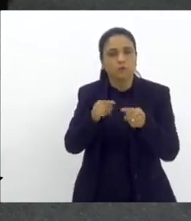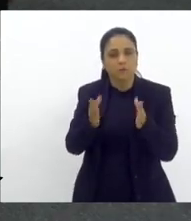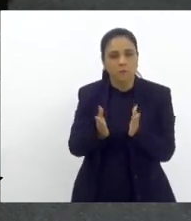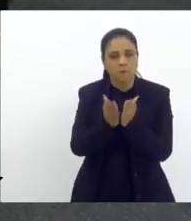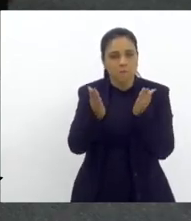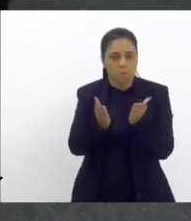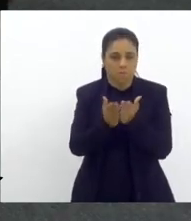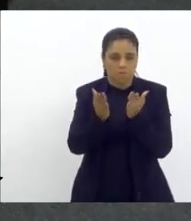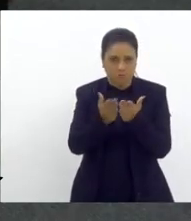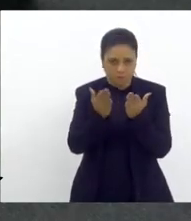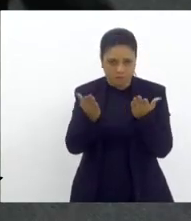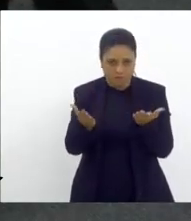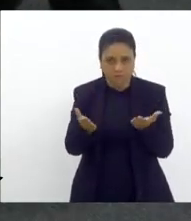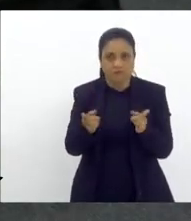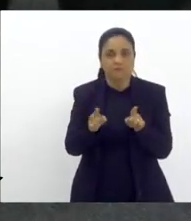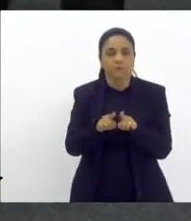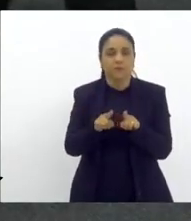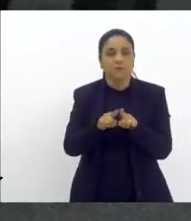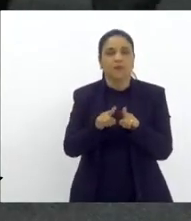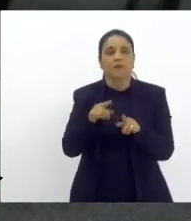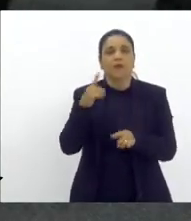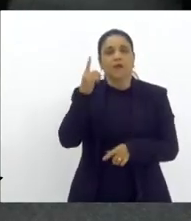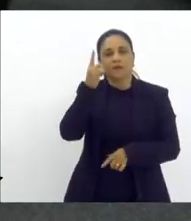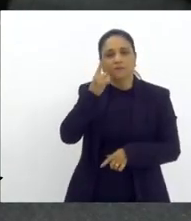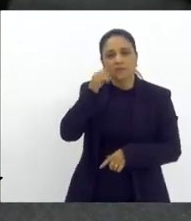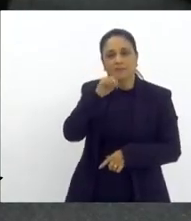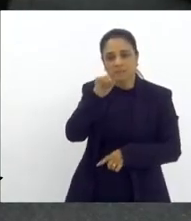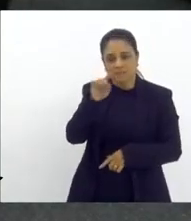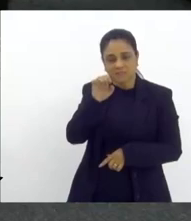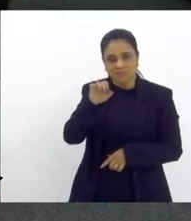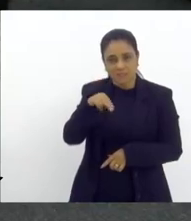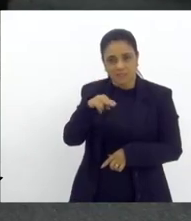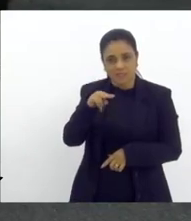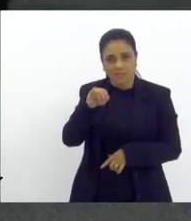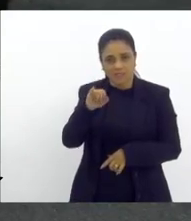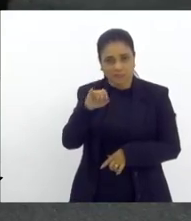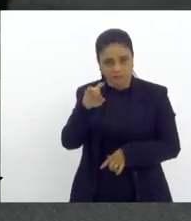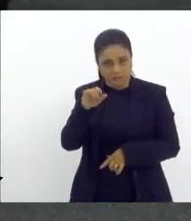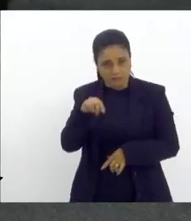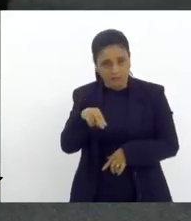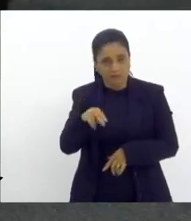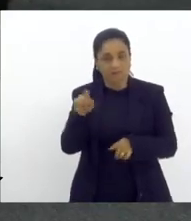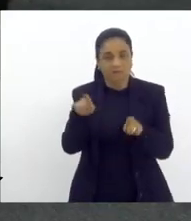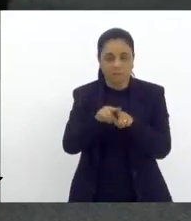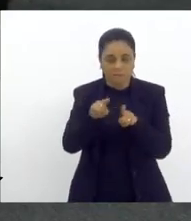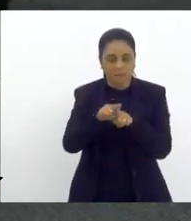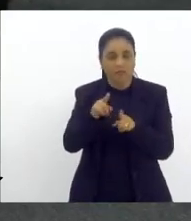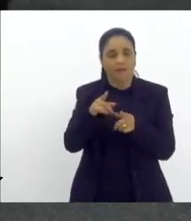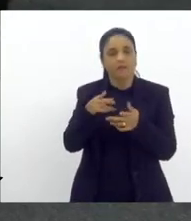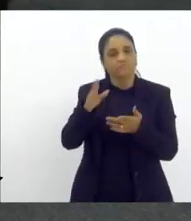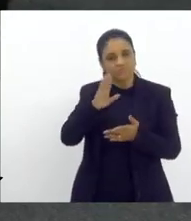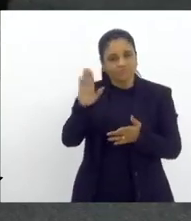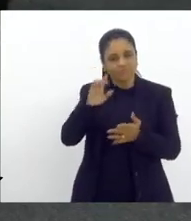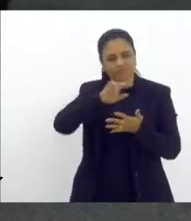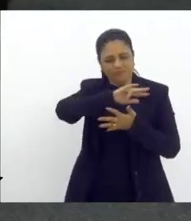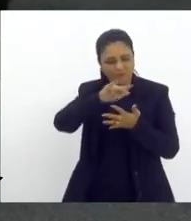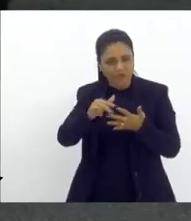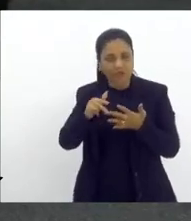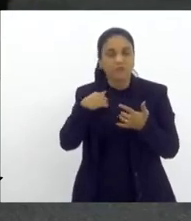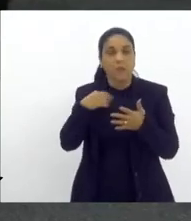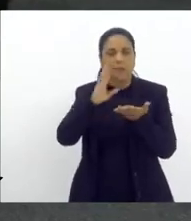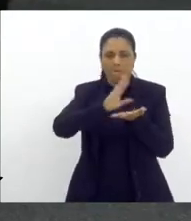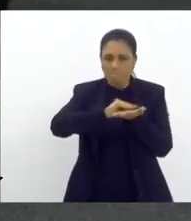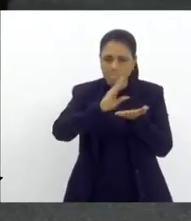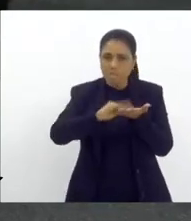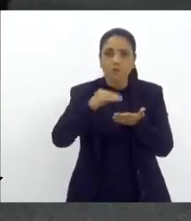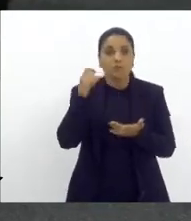deputadas já está aqui também há vários mandatos com a gente e a gente sabe que esse essa é uma pauta de interesse